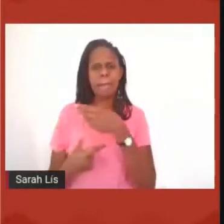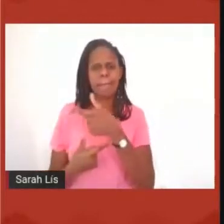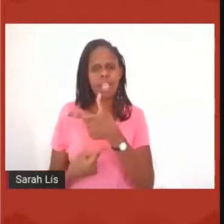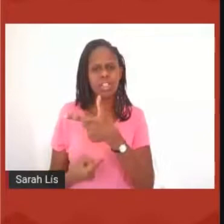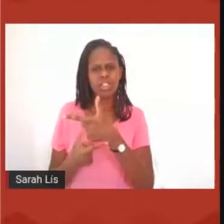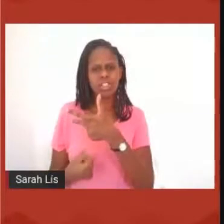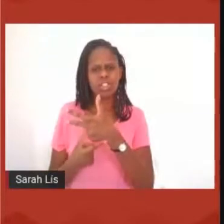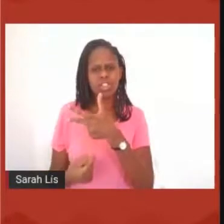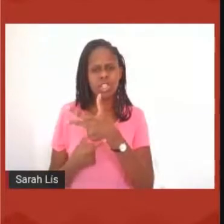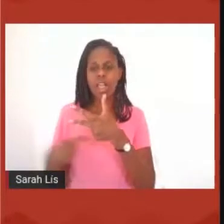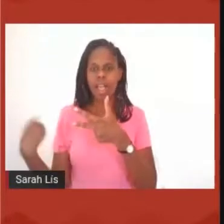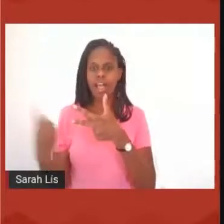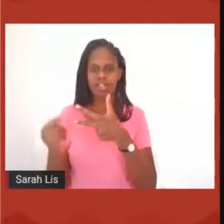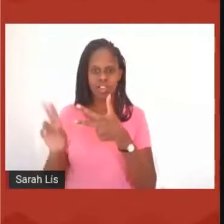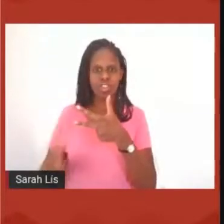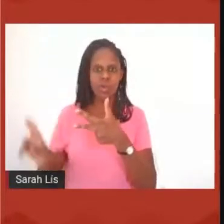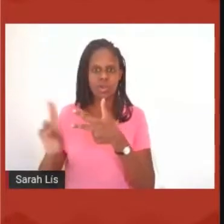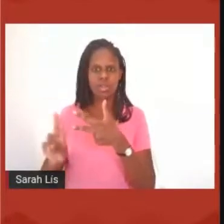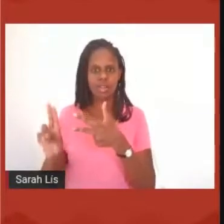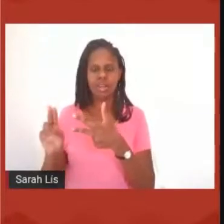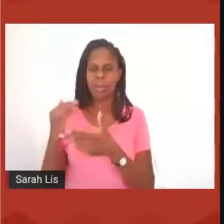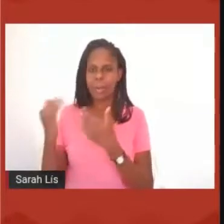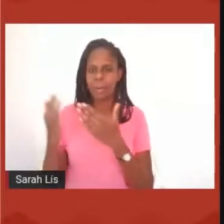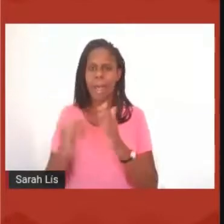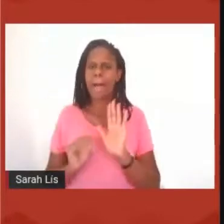meio esquisito, né?